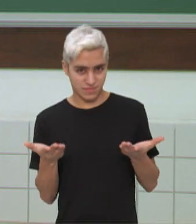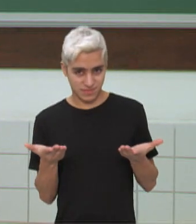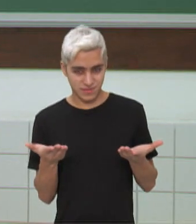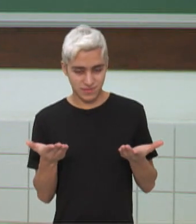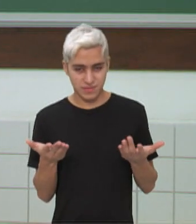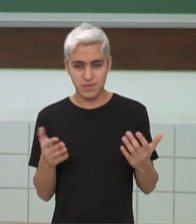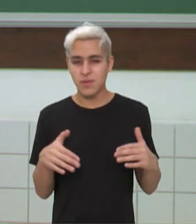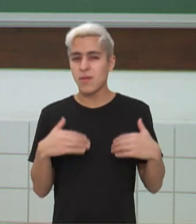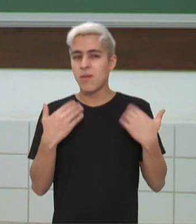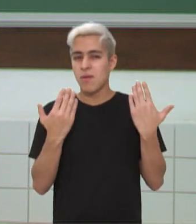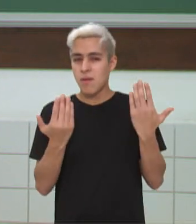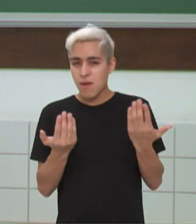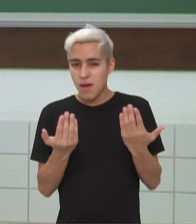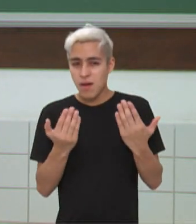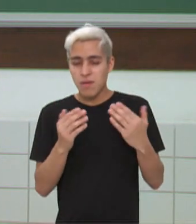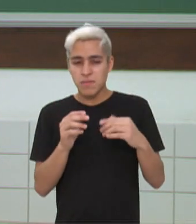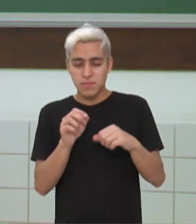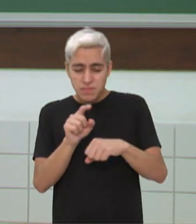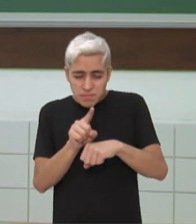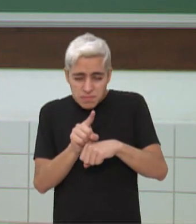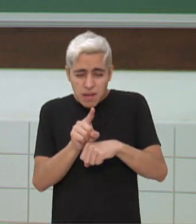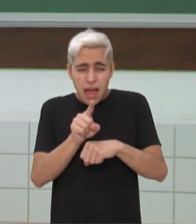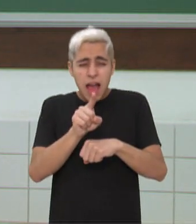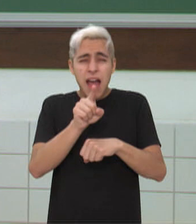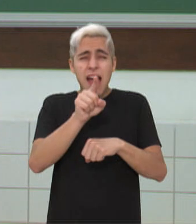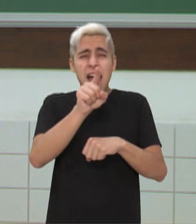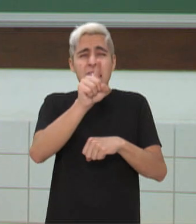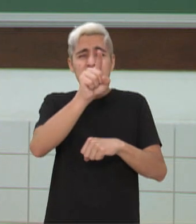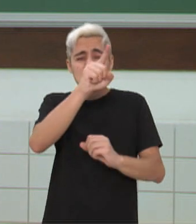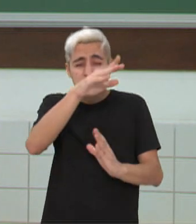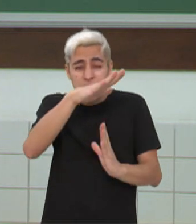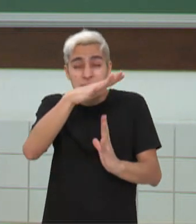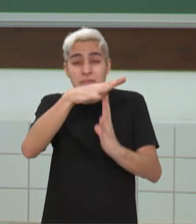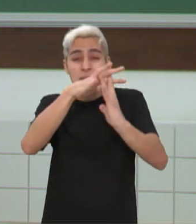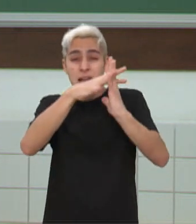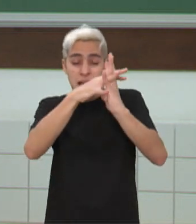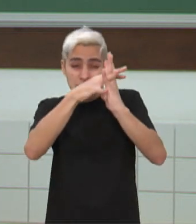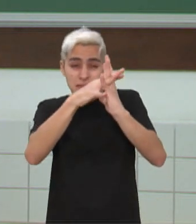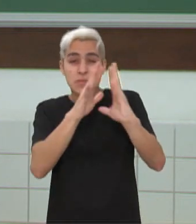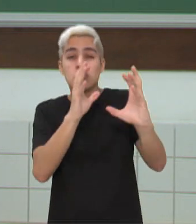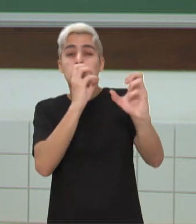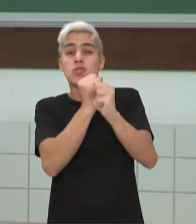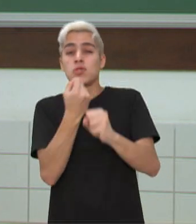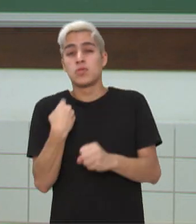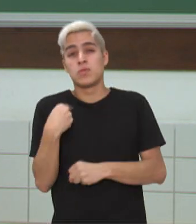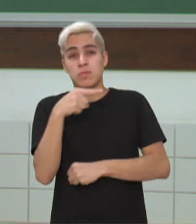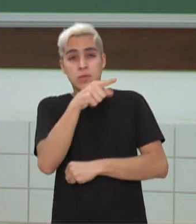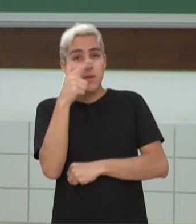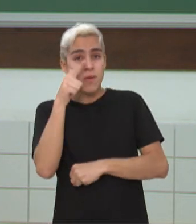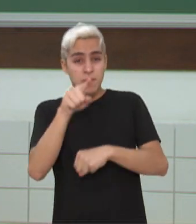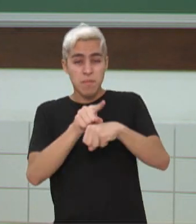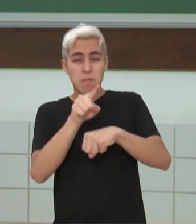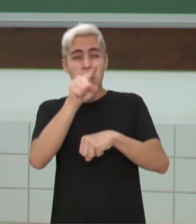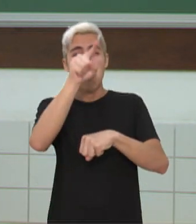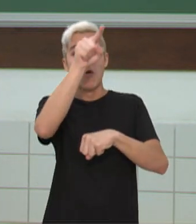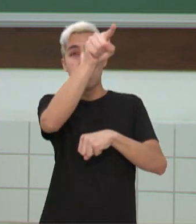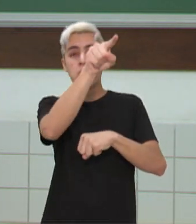E aí, qual a altura máxima, né? Qual esse valor máximo de altura atingido pelo